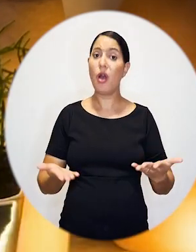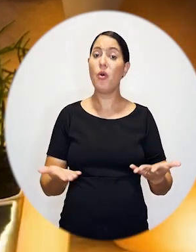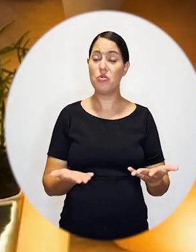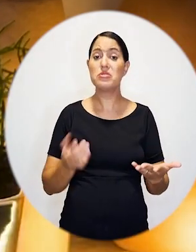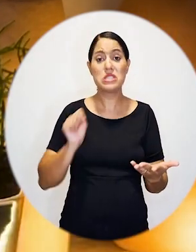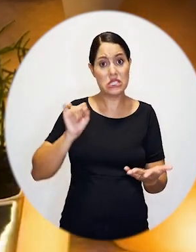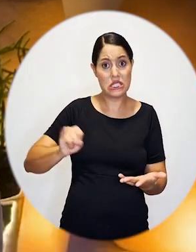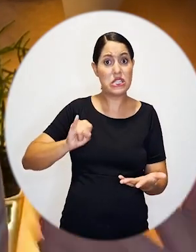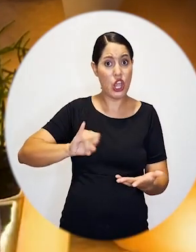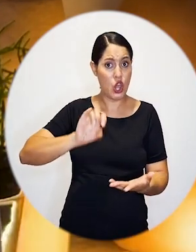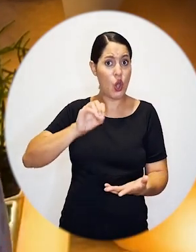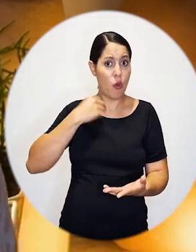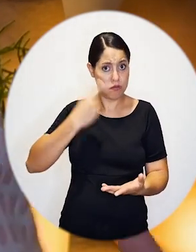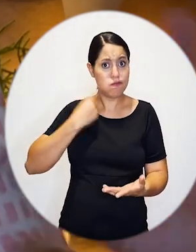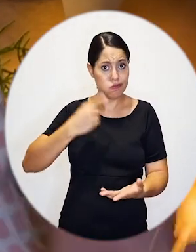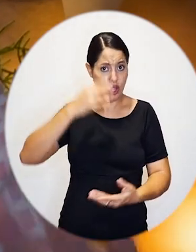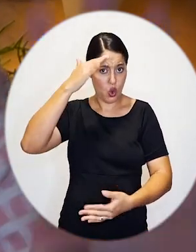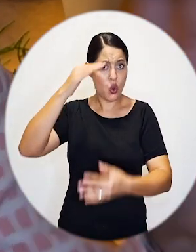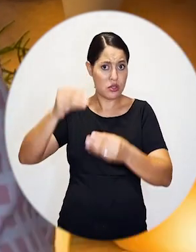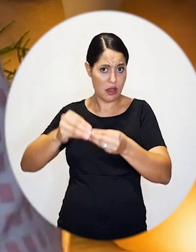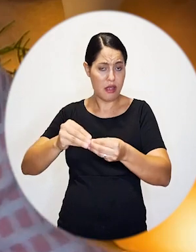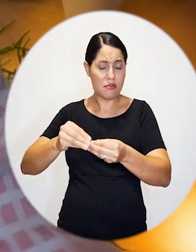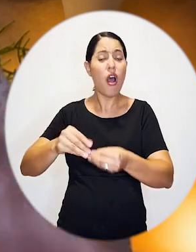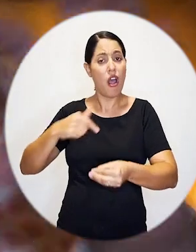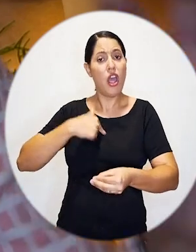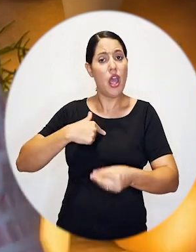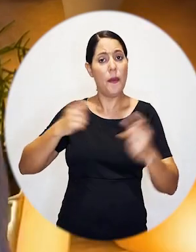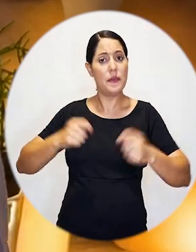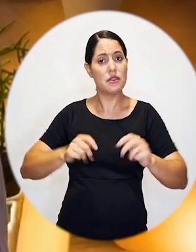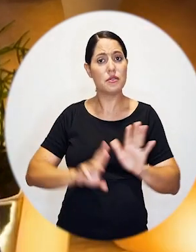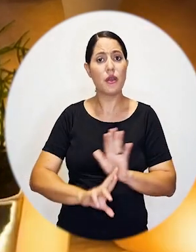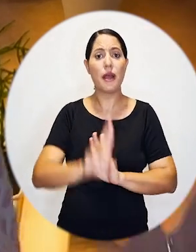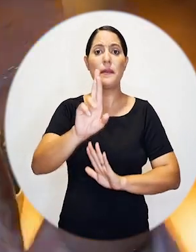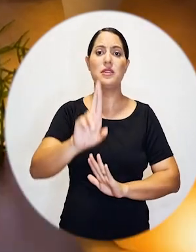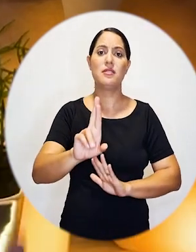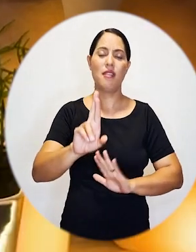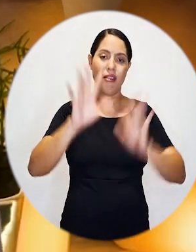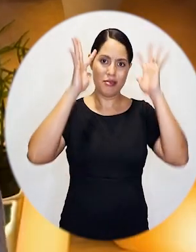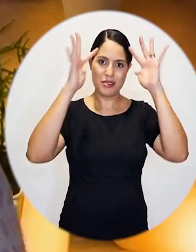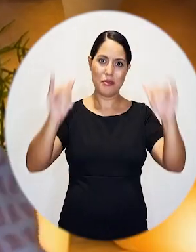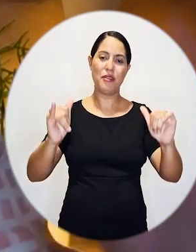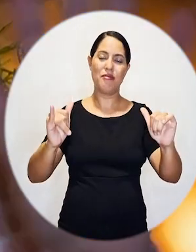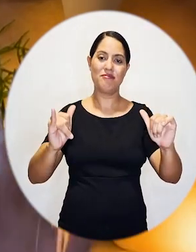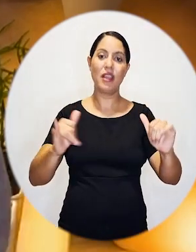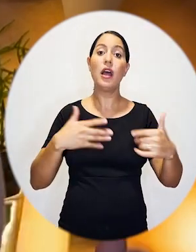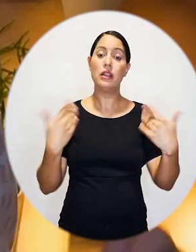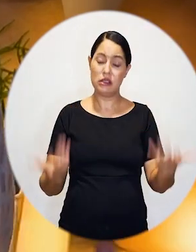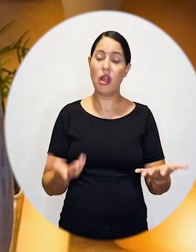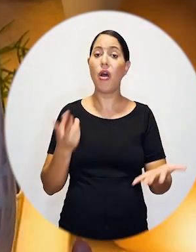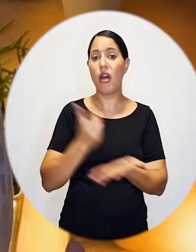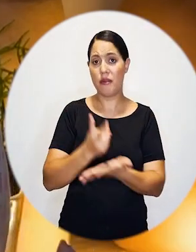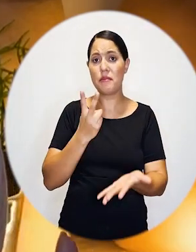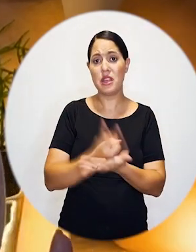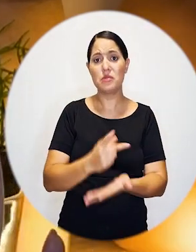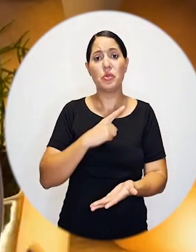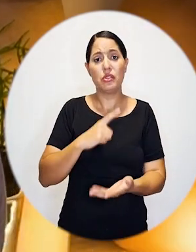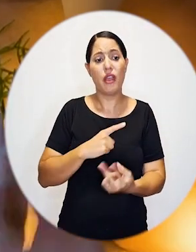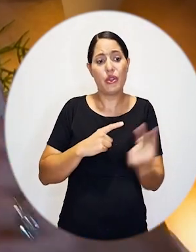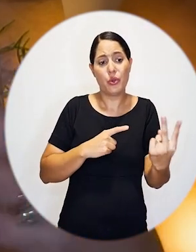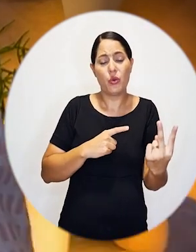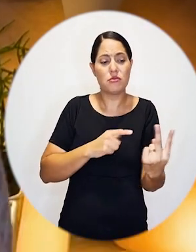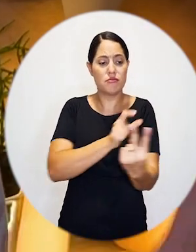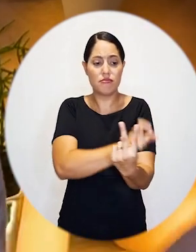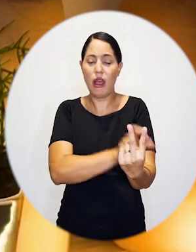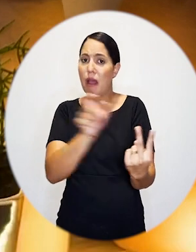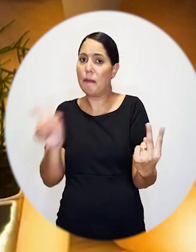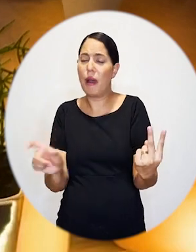Brasil. O que for consenso entre a advocacia, eu tenho que ser a voz da advocacia no tribunal. Tem